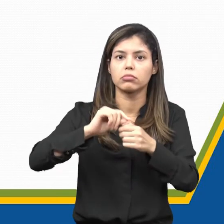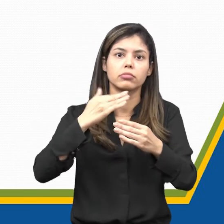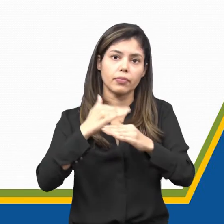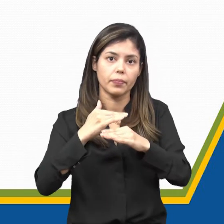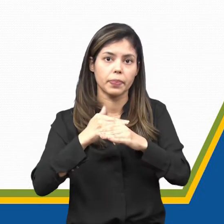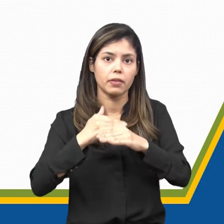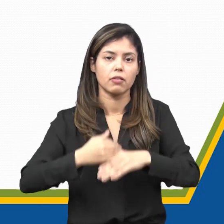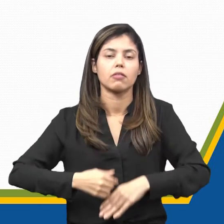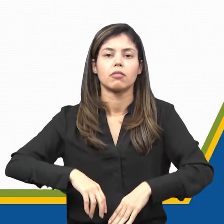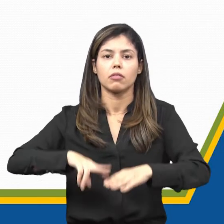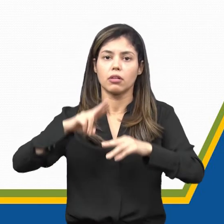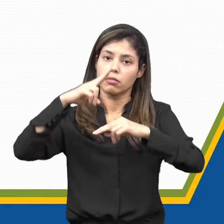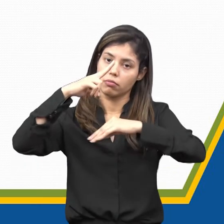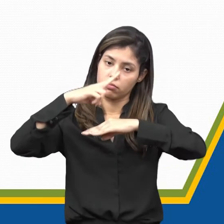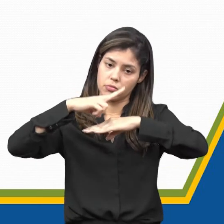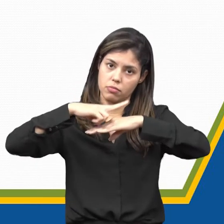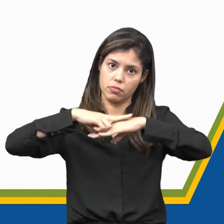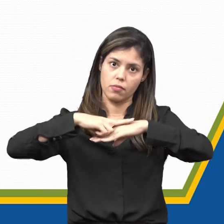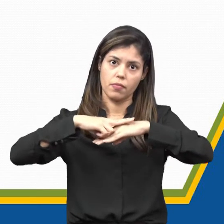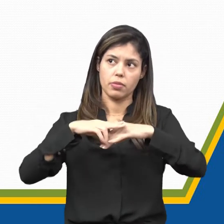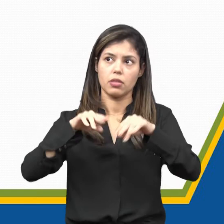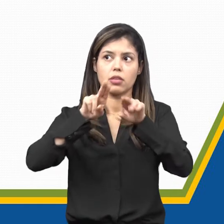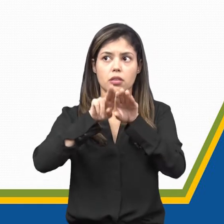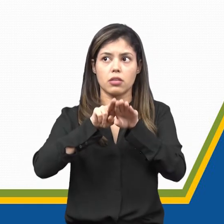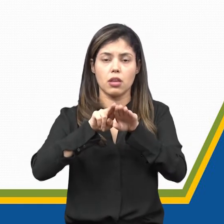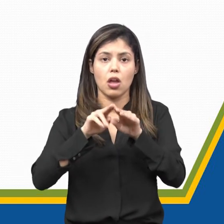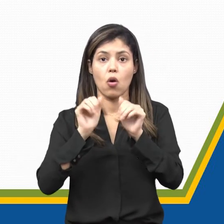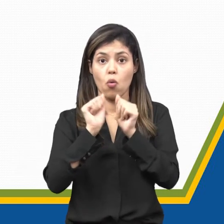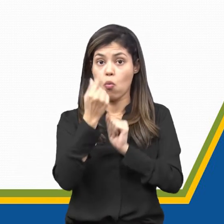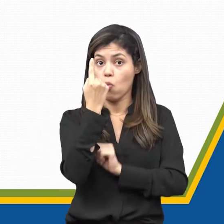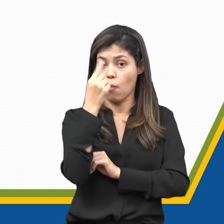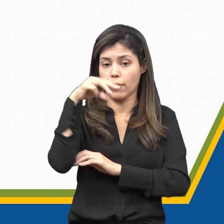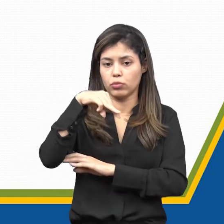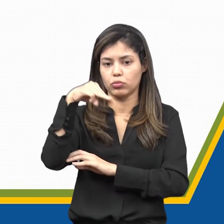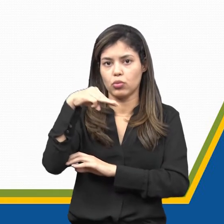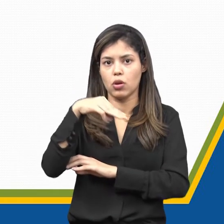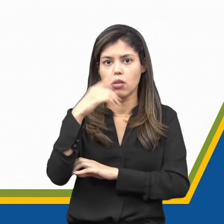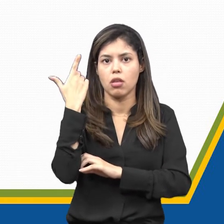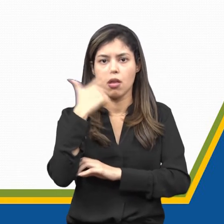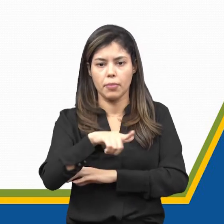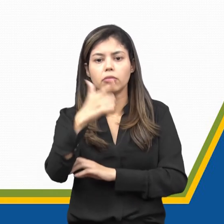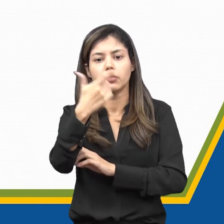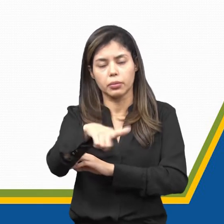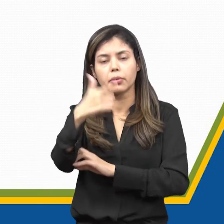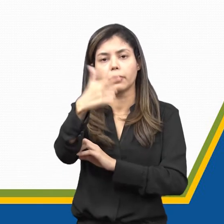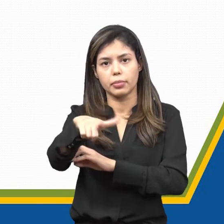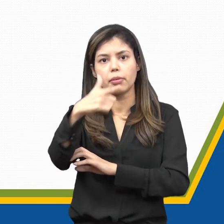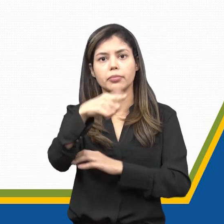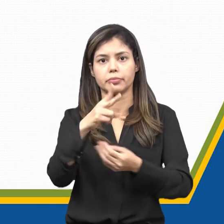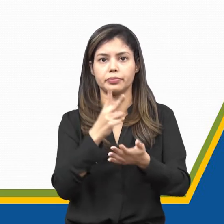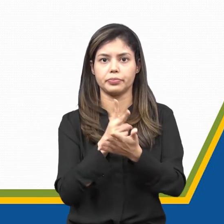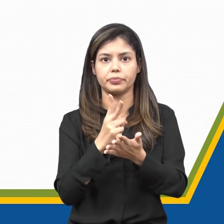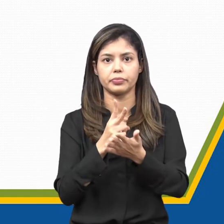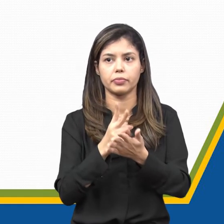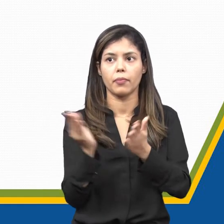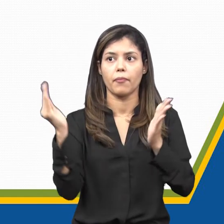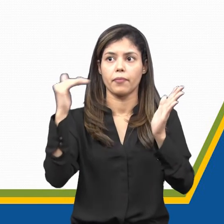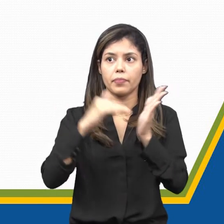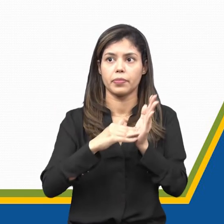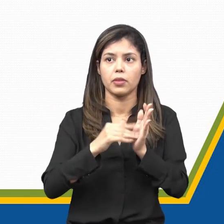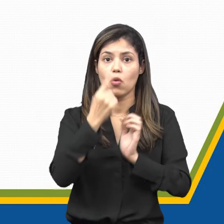execução. Vai deitar-se, uma pessoa vai apoiar os pés e ela vai fazer em 1 minuto o máximo de repetições possíveis.